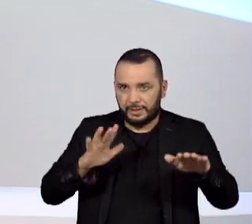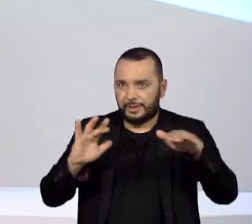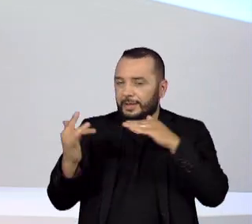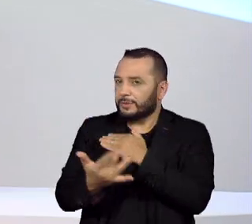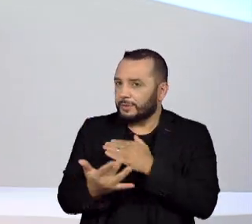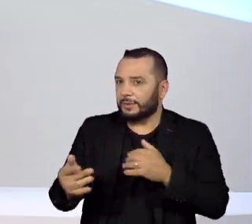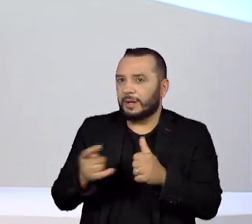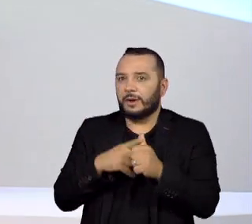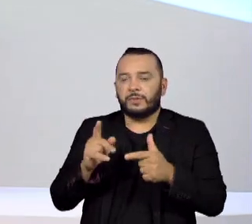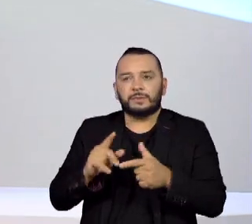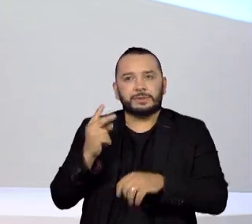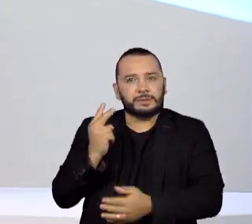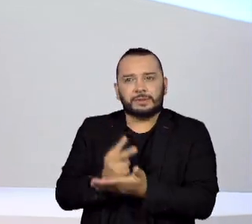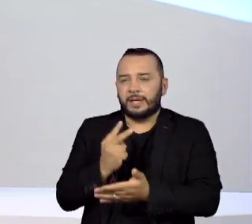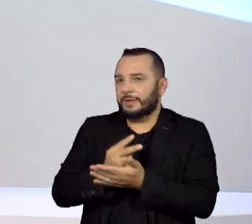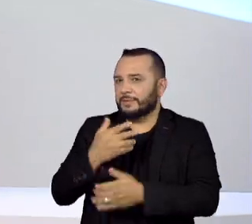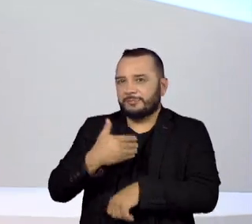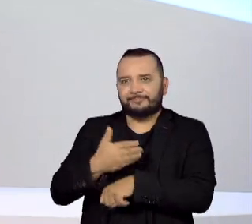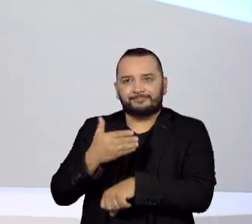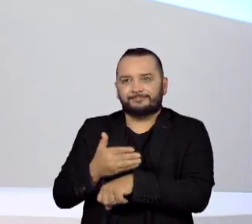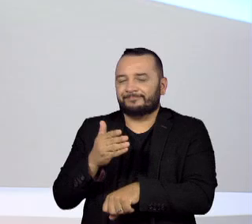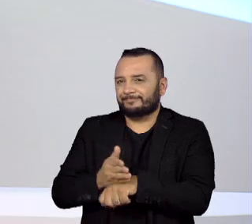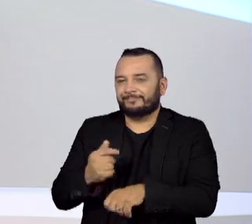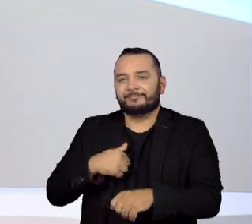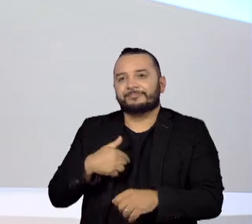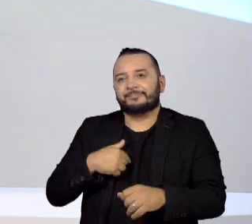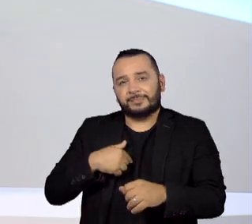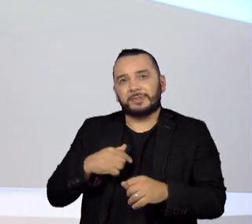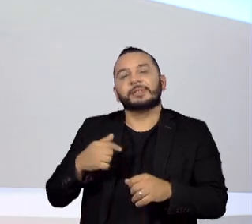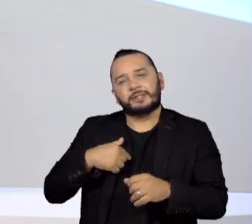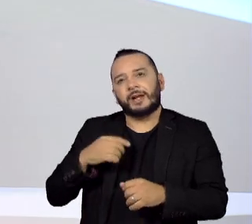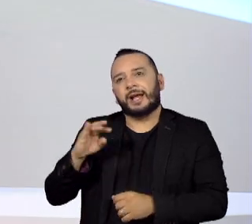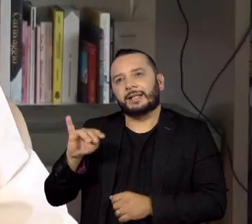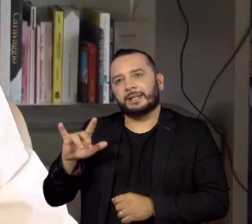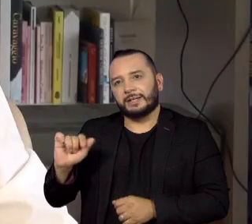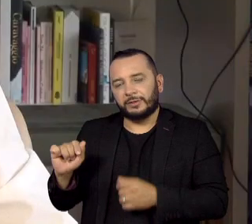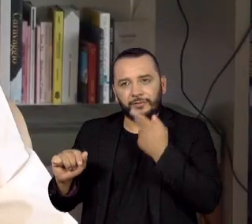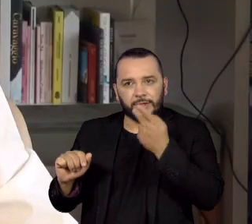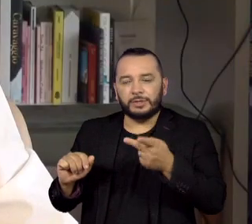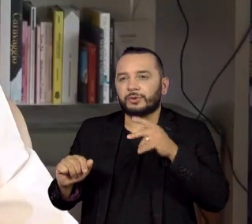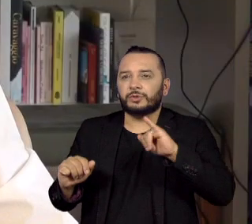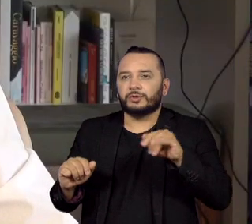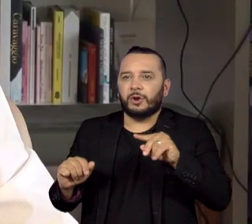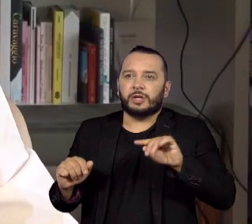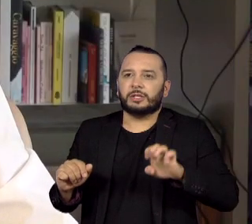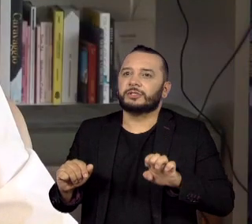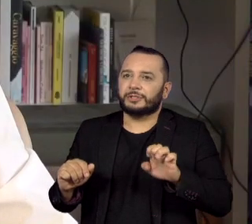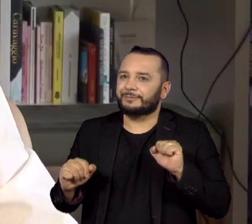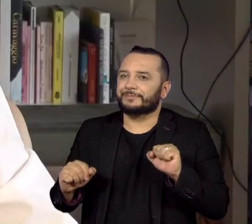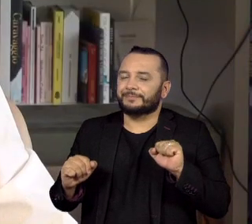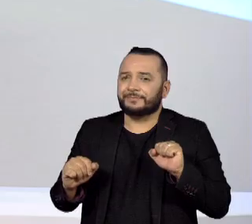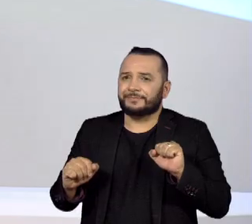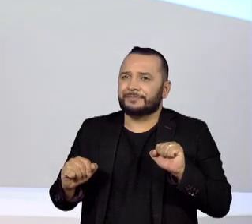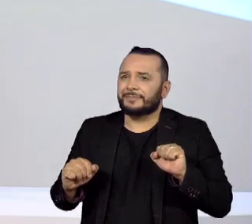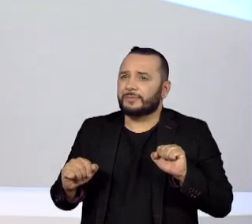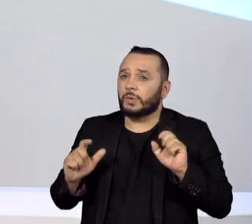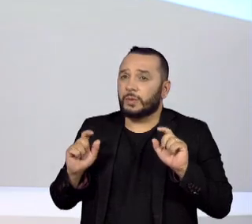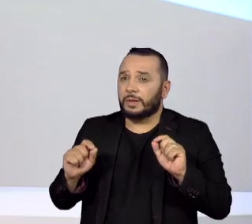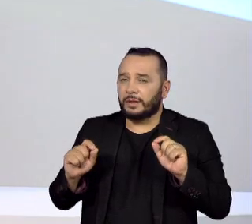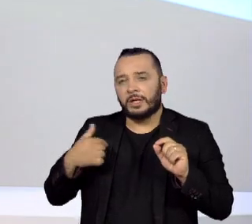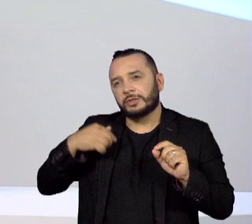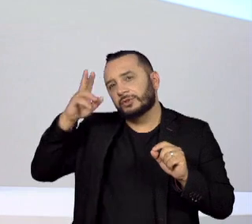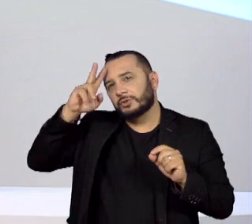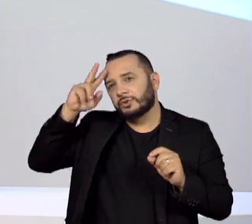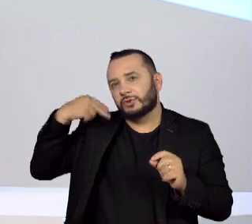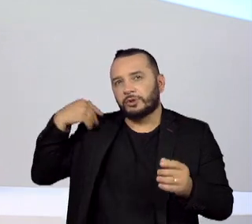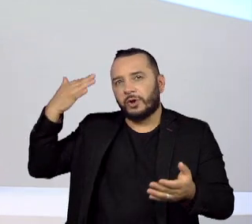o tempo inteiro, né? O próprio Caetano, citando o Jorge, tentando decorar a letra do Caetano, fala isso, né? Da nossa história ser